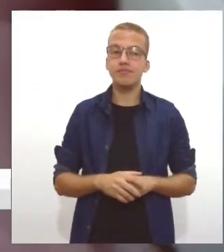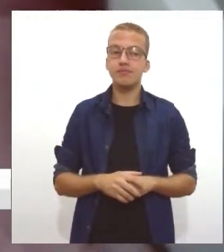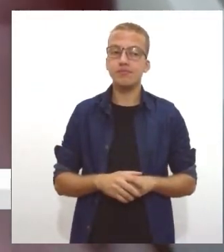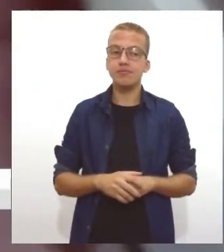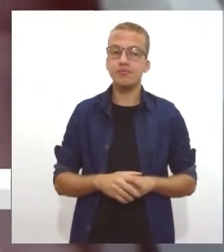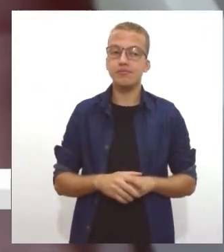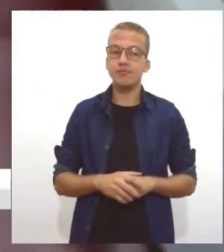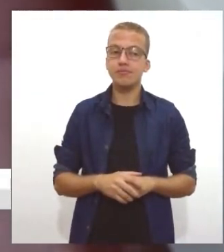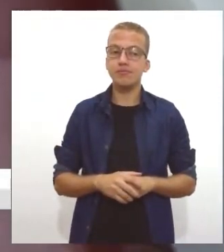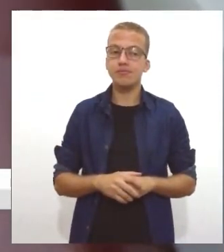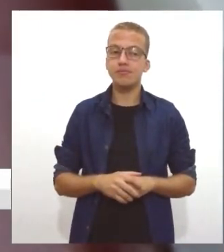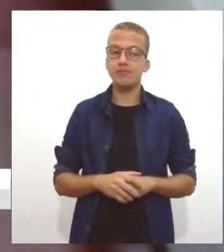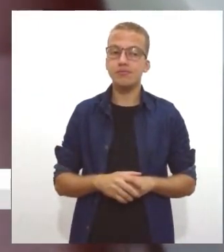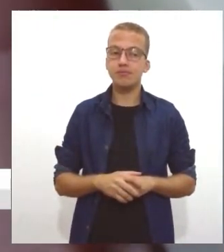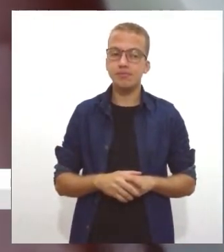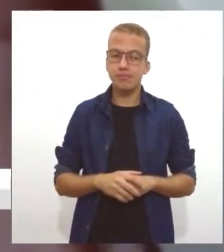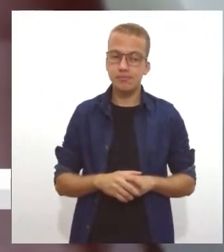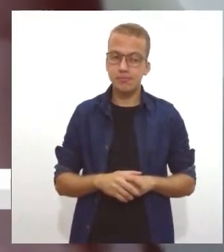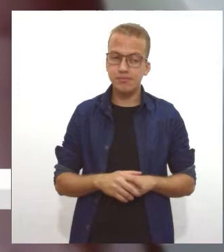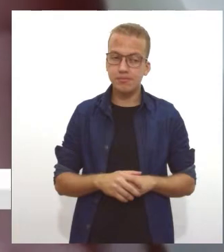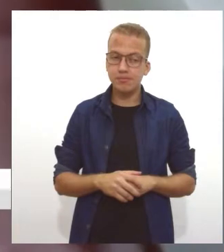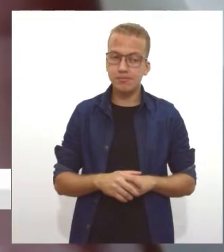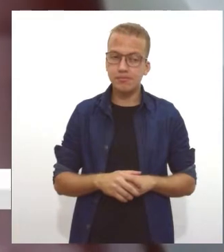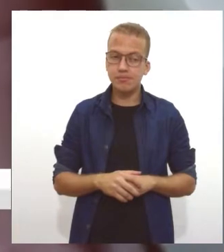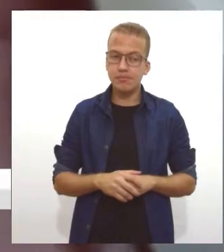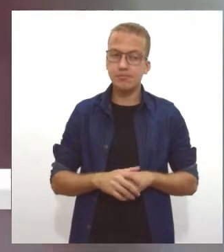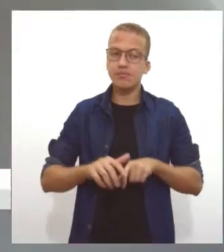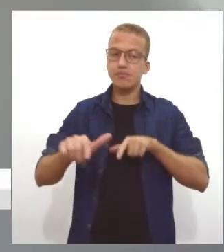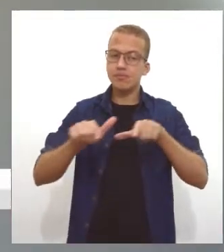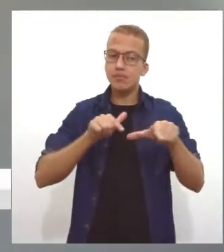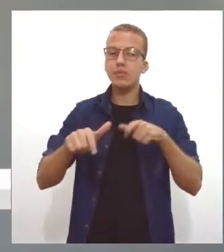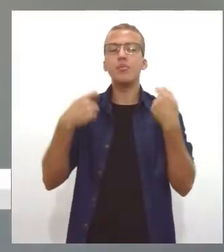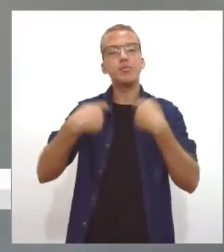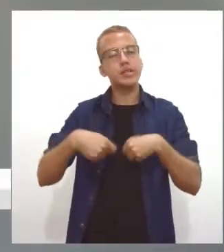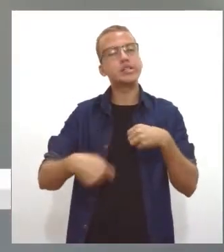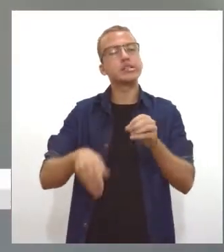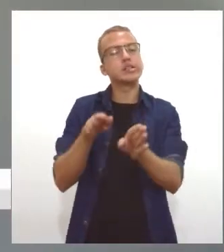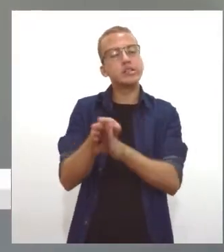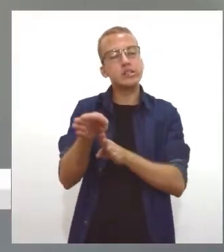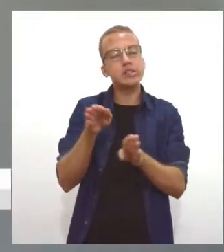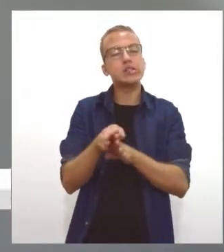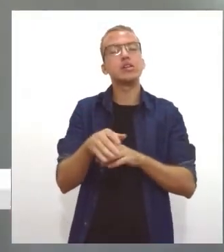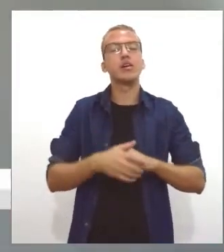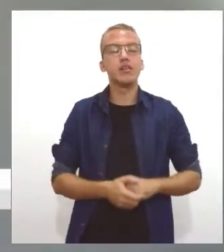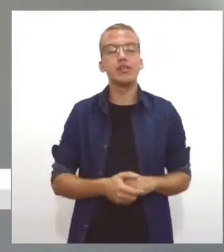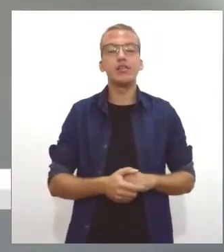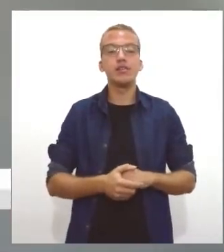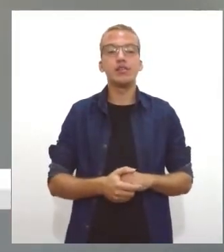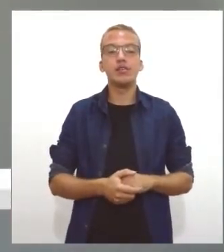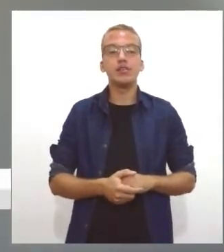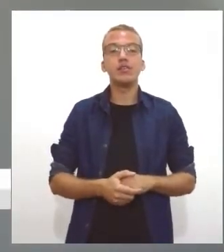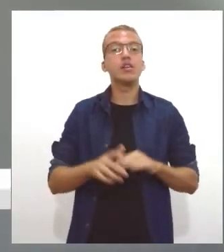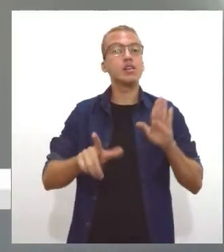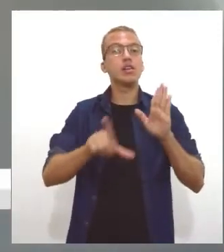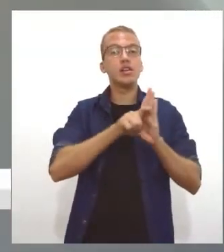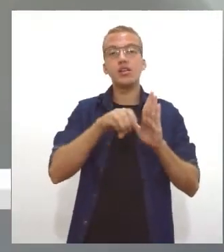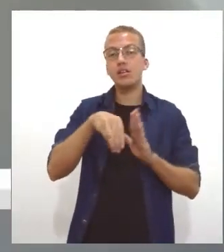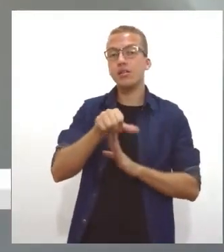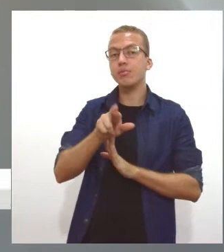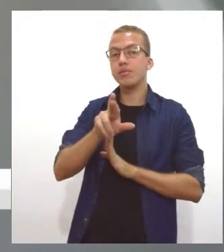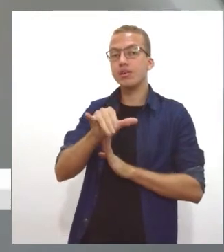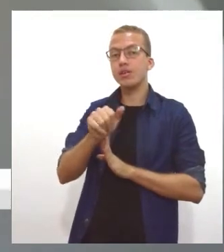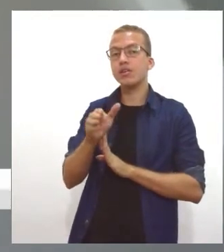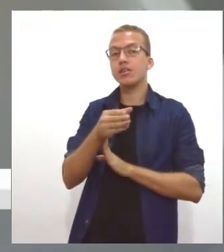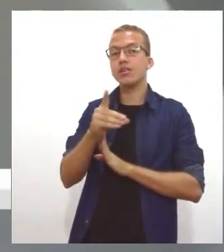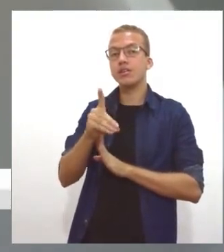muita divulgação, né, de um trabalho educativo mesmo, acerca da Lei Maria da Penha. Bom, a Lei Maria da Penha, ela leva esse nome,